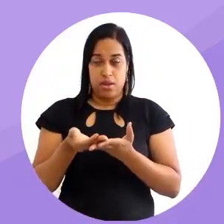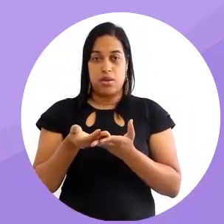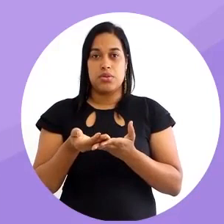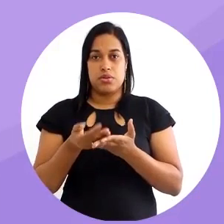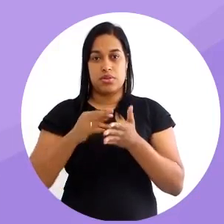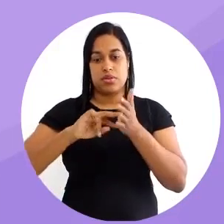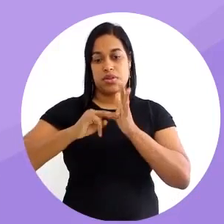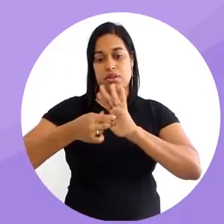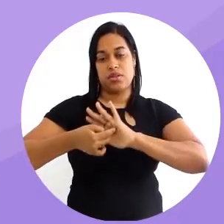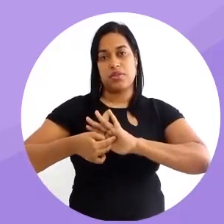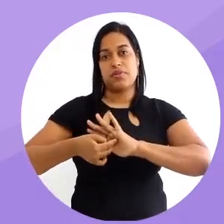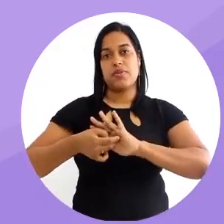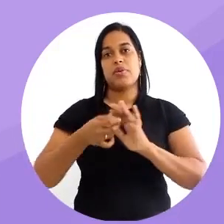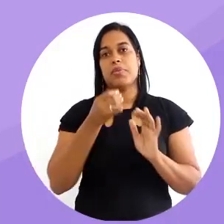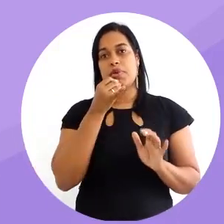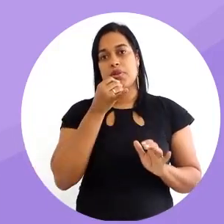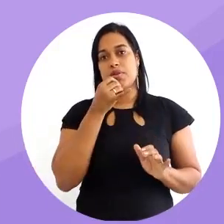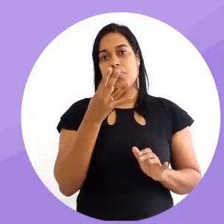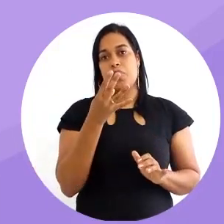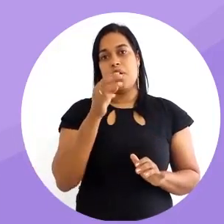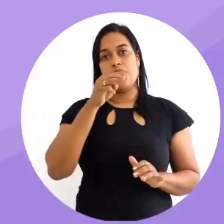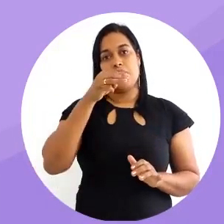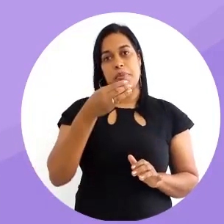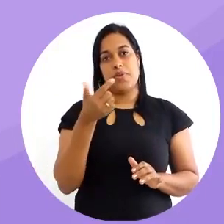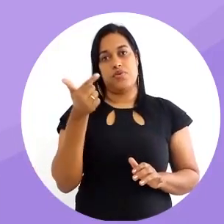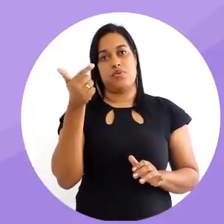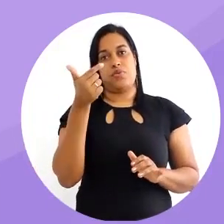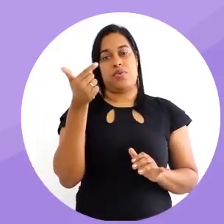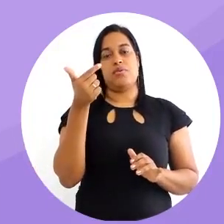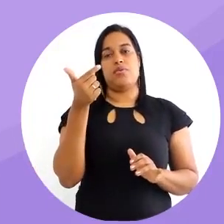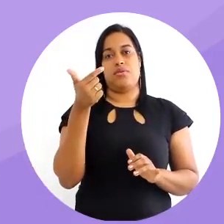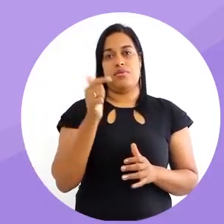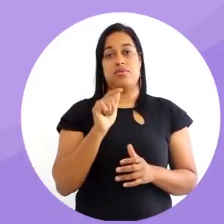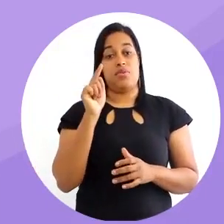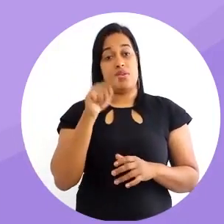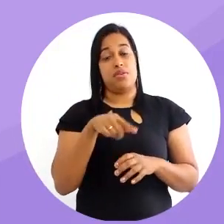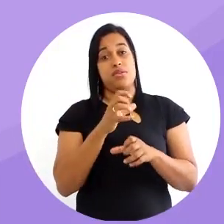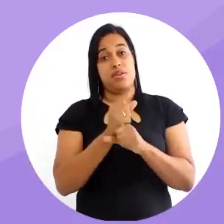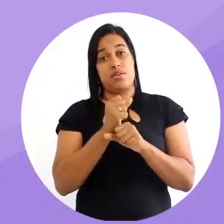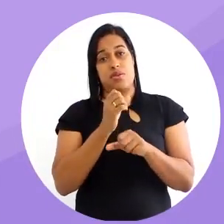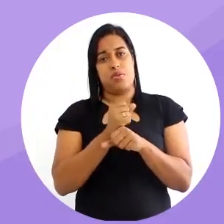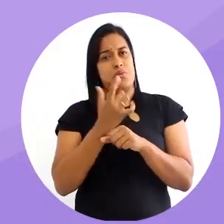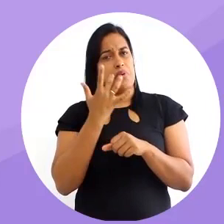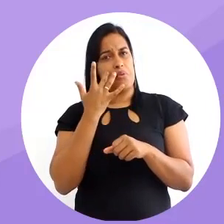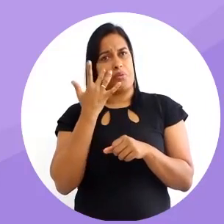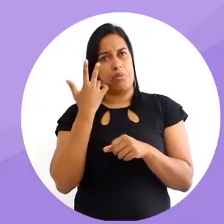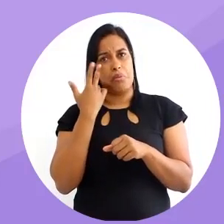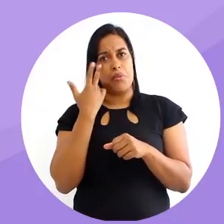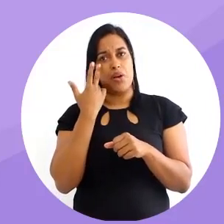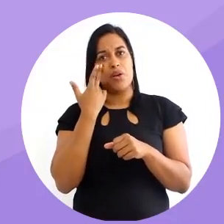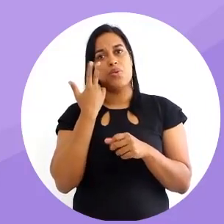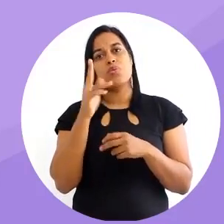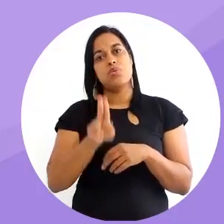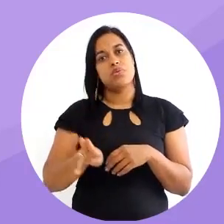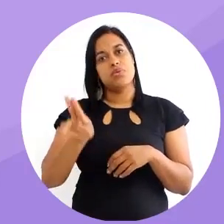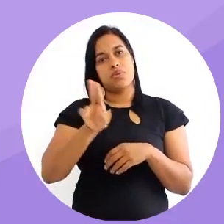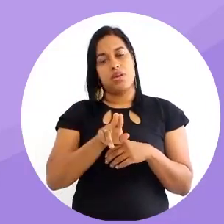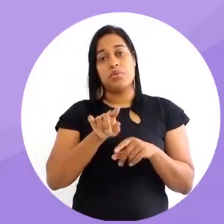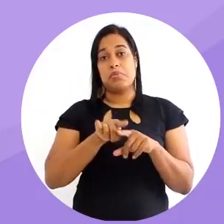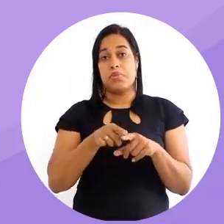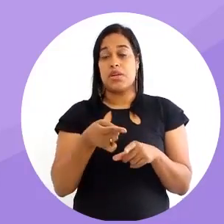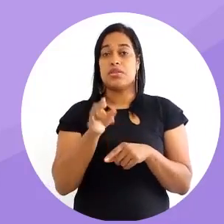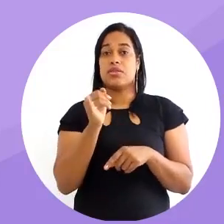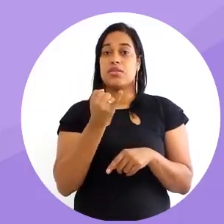argamassa equivale ao rendimento de 4 metros quadrados de superfície. Esse cálculo ele é muito comum usado pelos